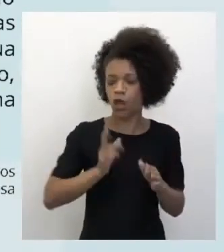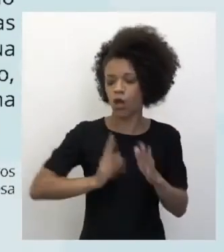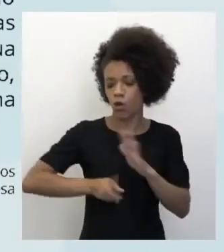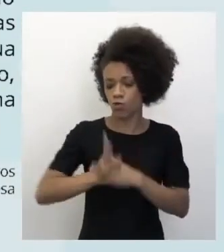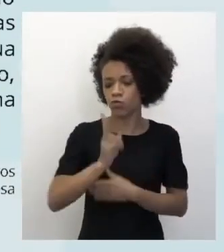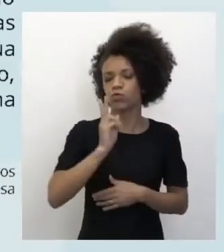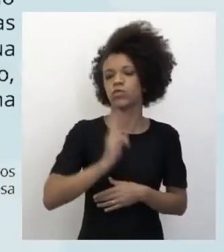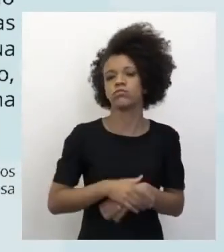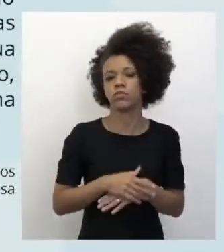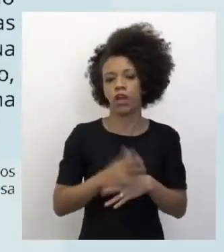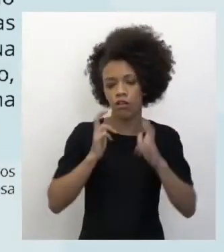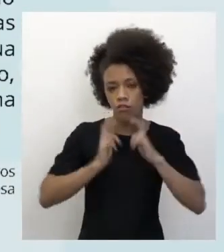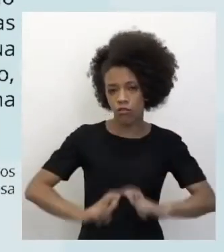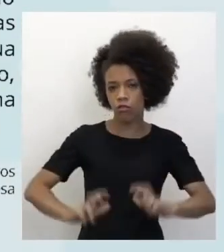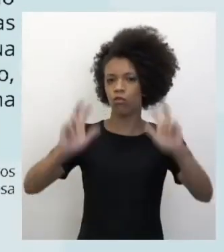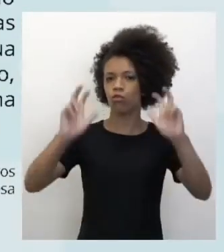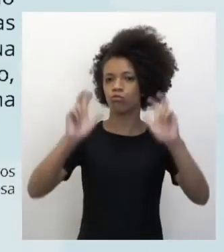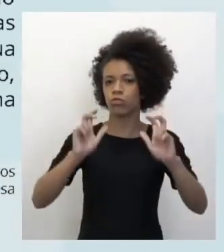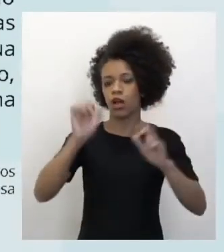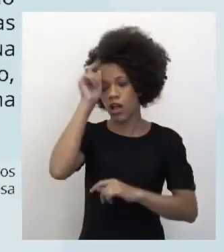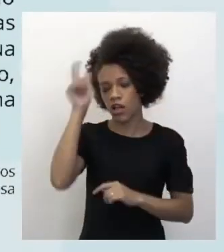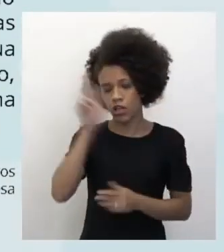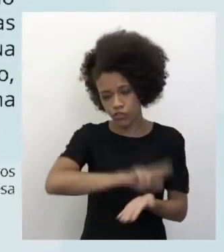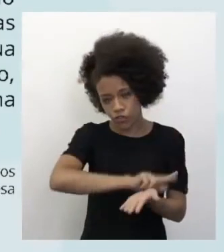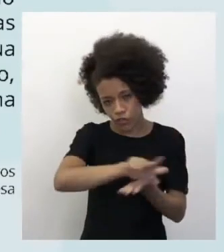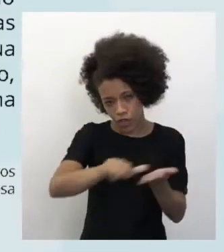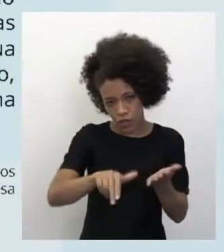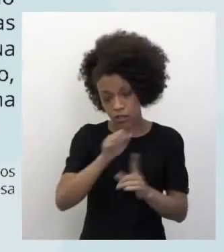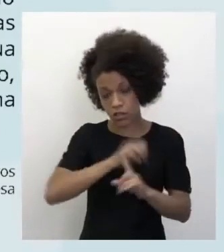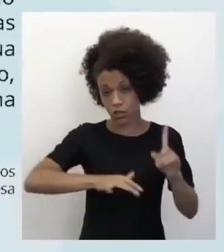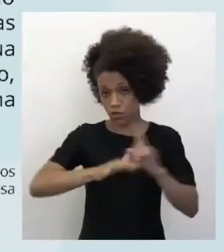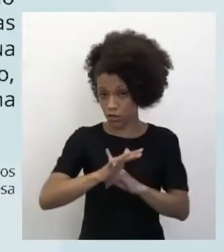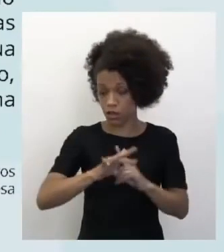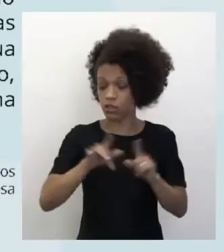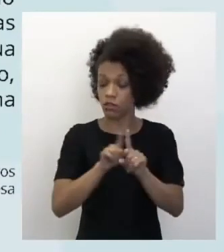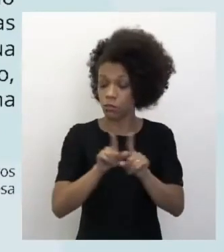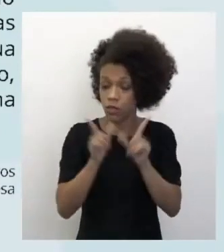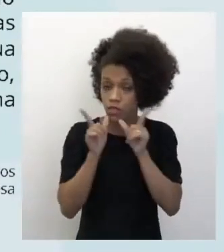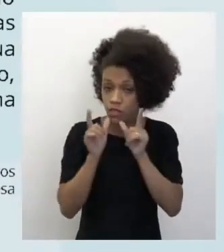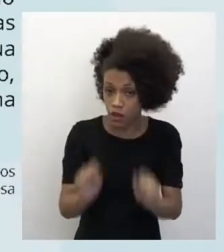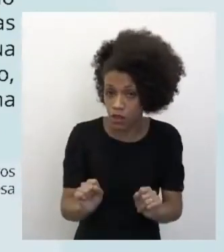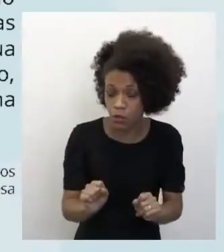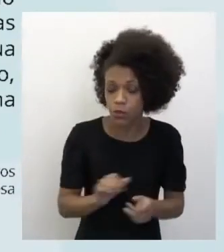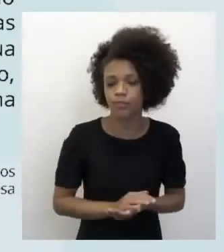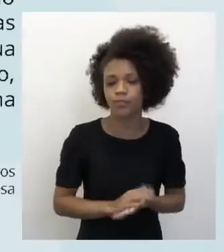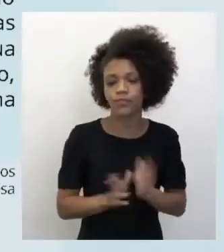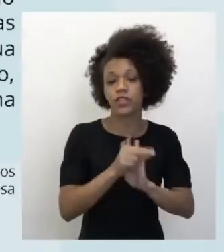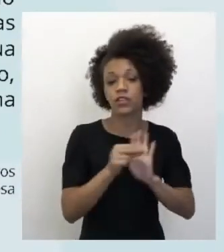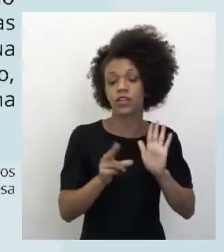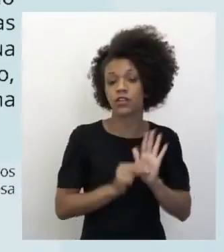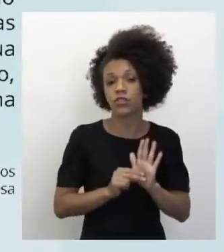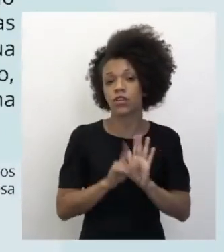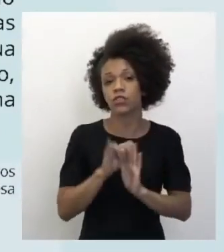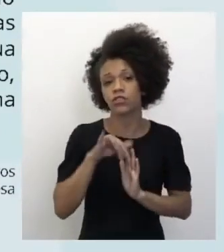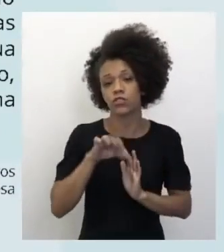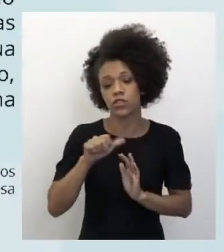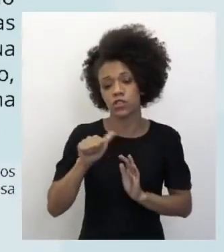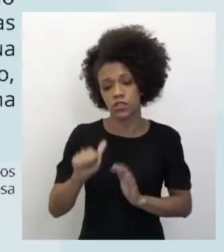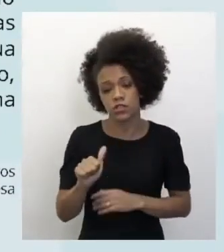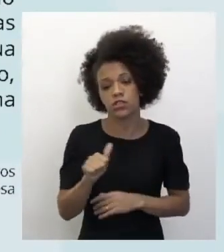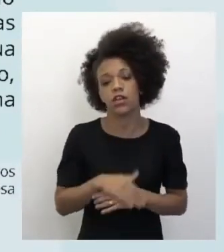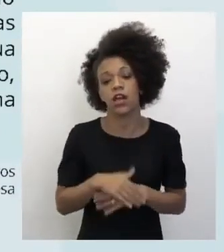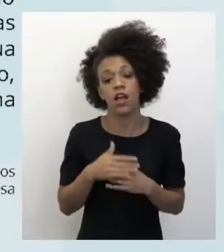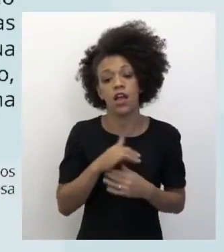continuariam ecoando a diversidade do povo e da língua. Esse artigo foi escrito por Geisa Andrade de Medeiros,